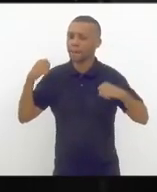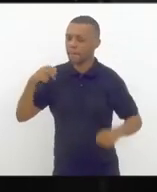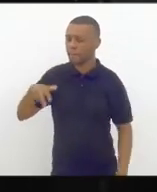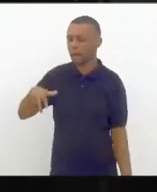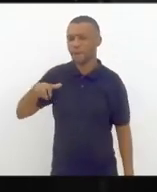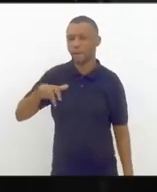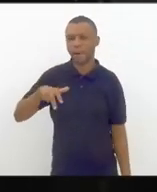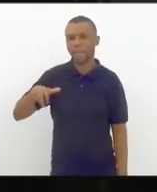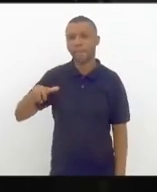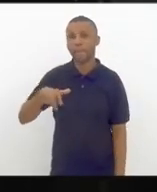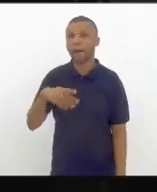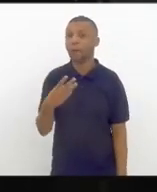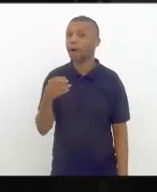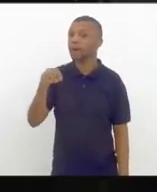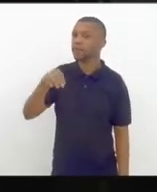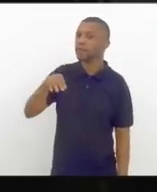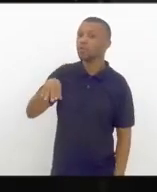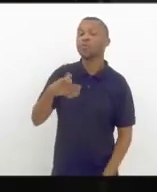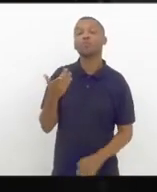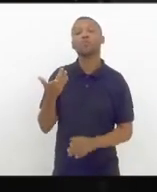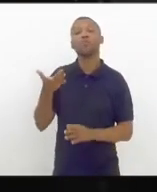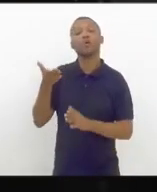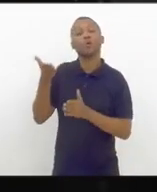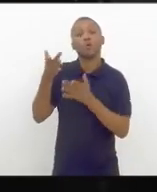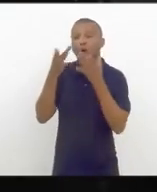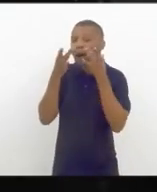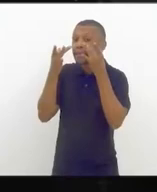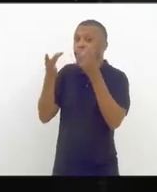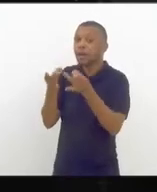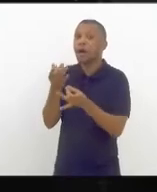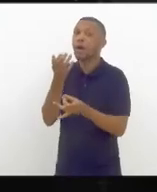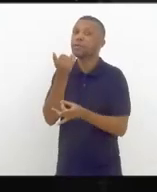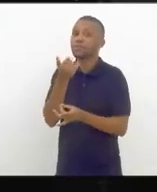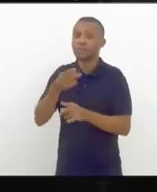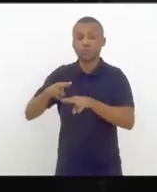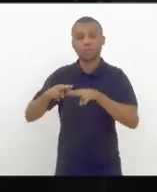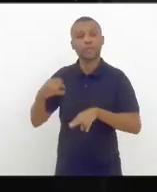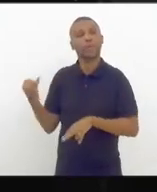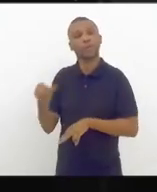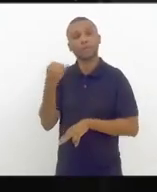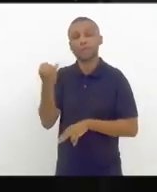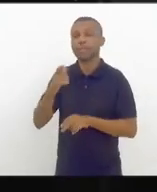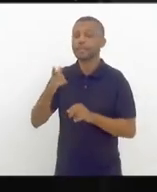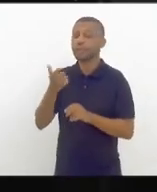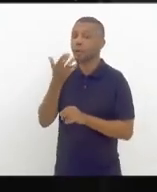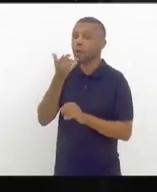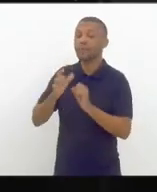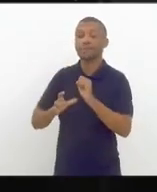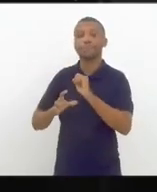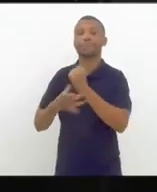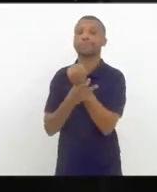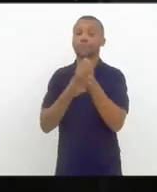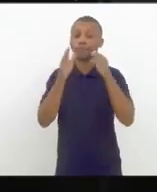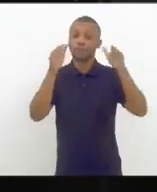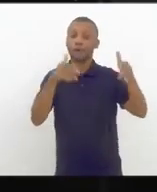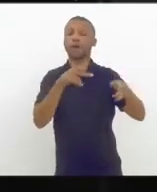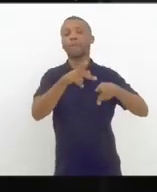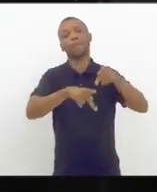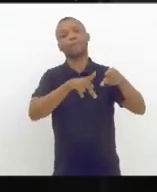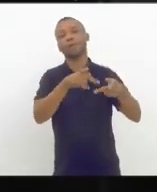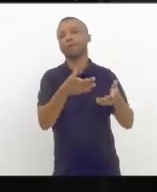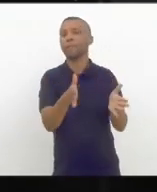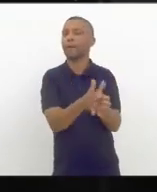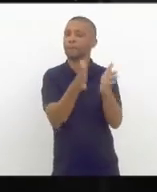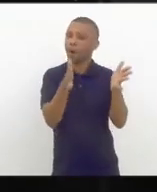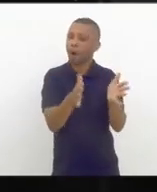diária o cuidado com a alimentação por isso importante a segurança alimentar para nossa população mais carente deputados aqui